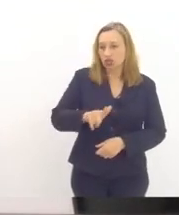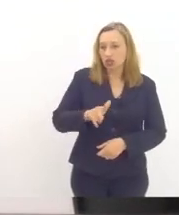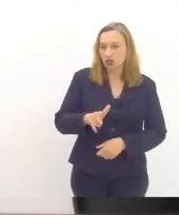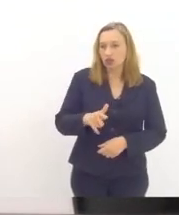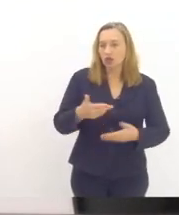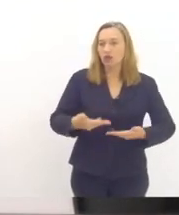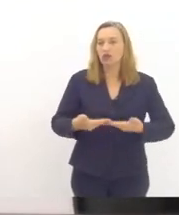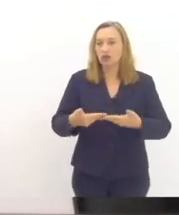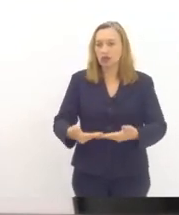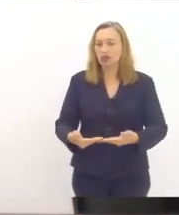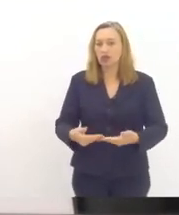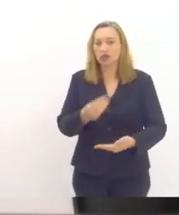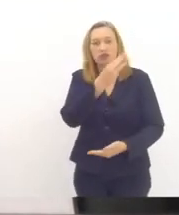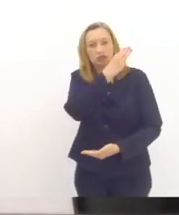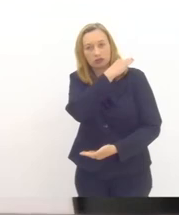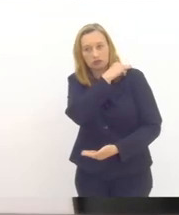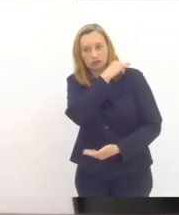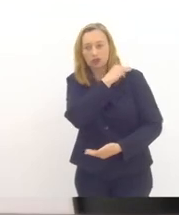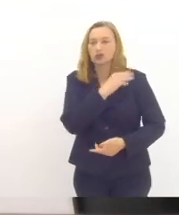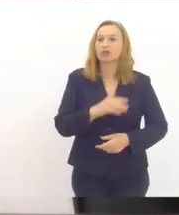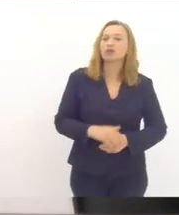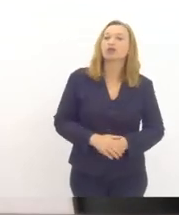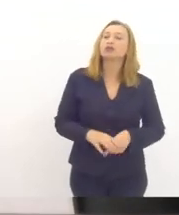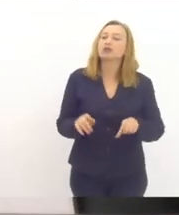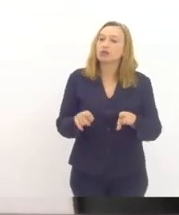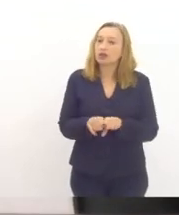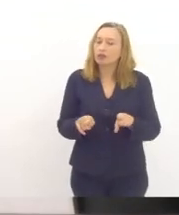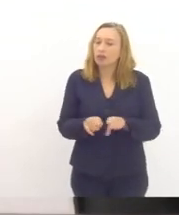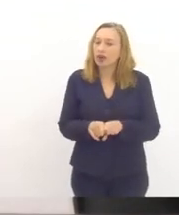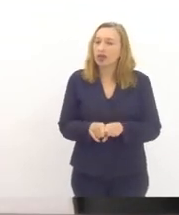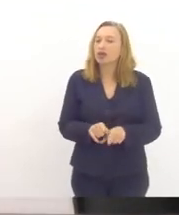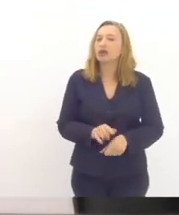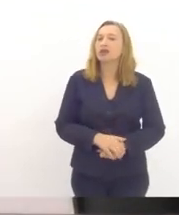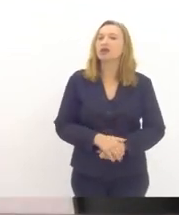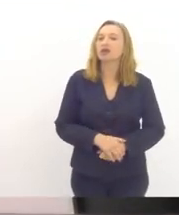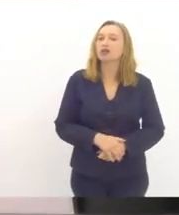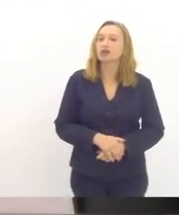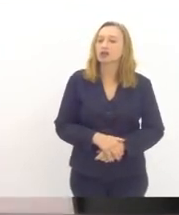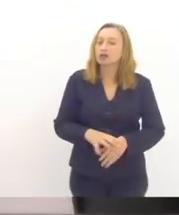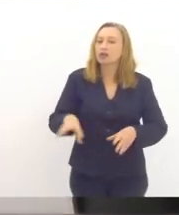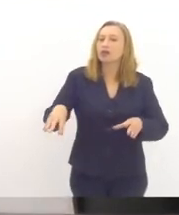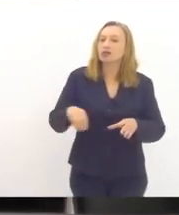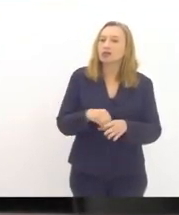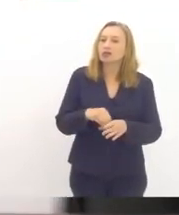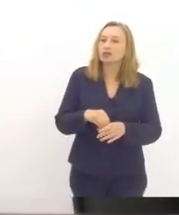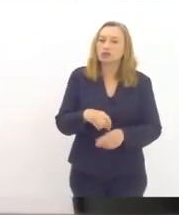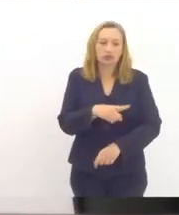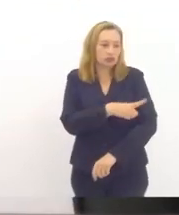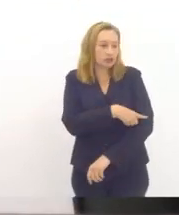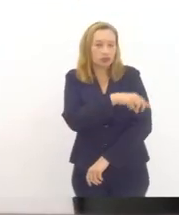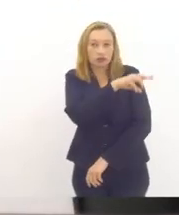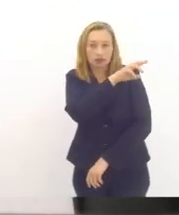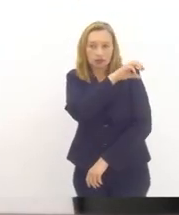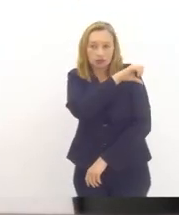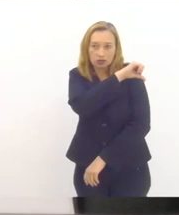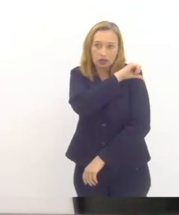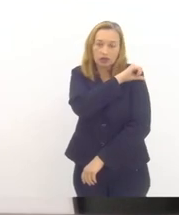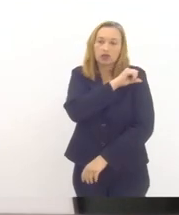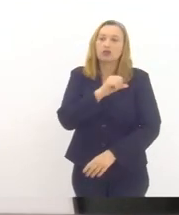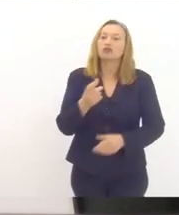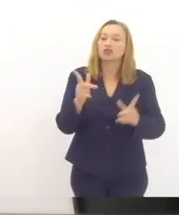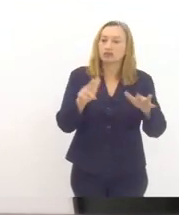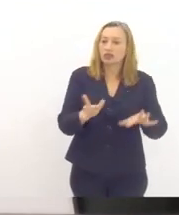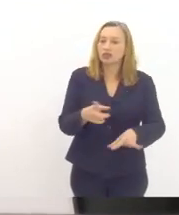para os anos finais e tivemos a implementação para os anos iniciais, que fez muita diferença para a